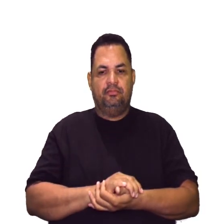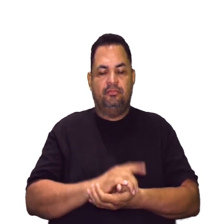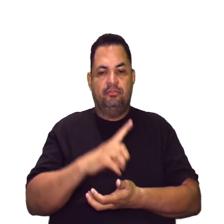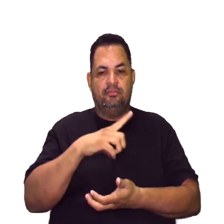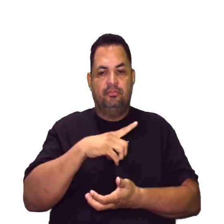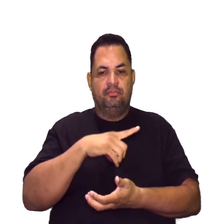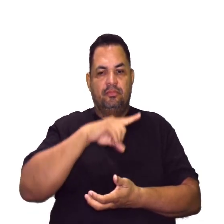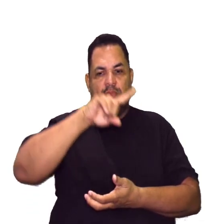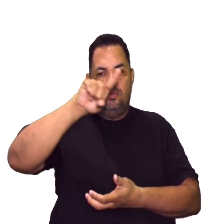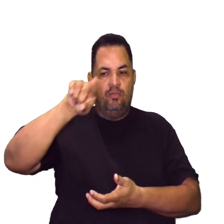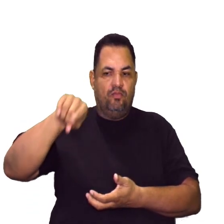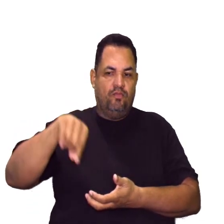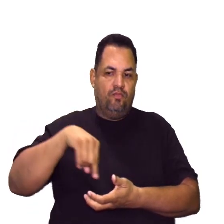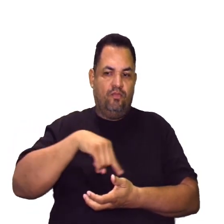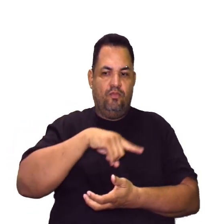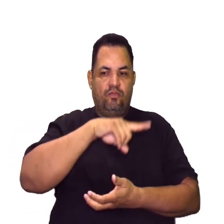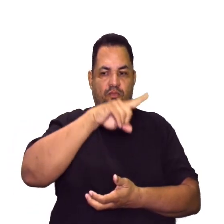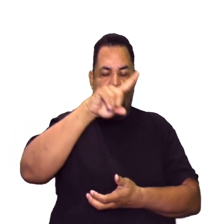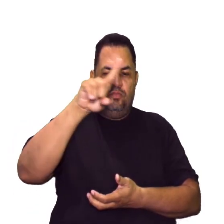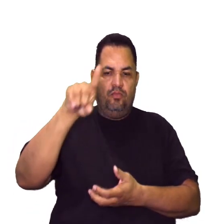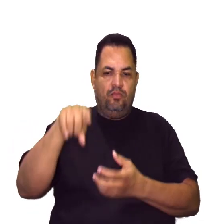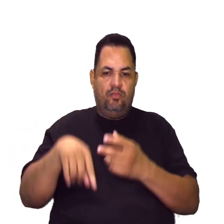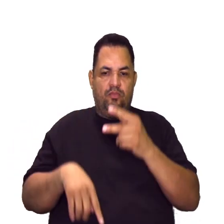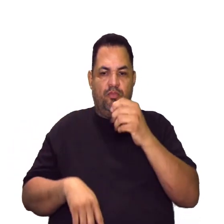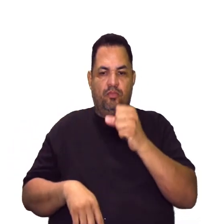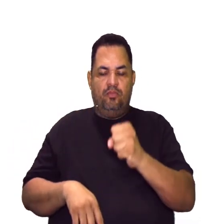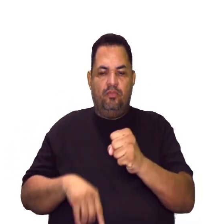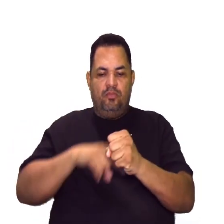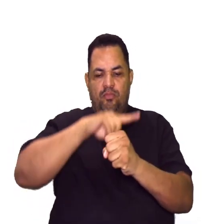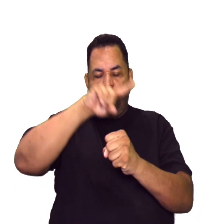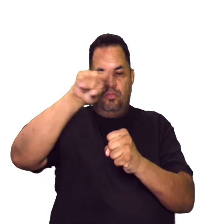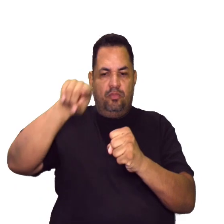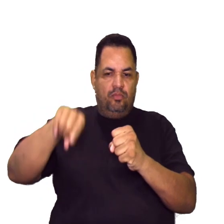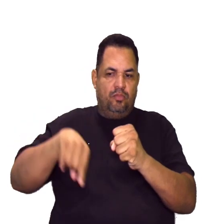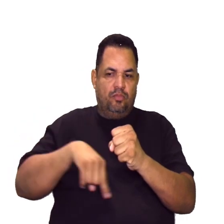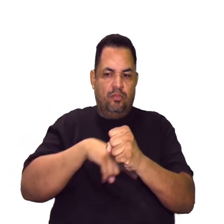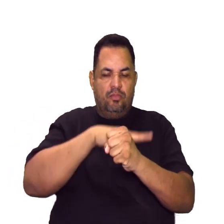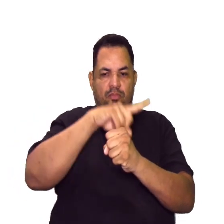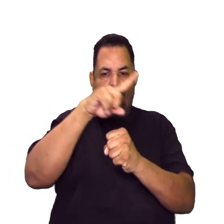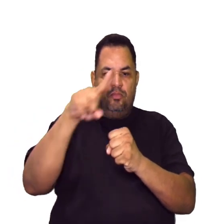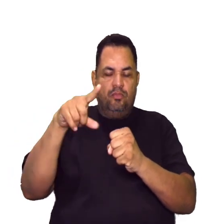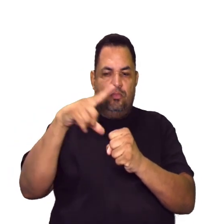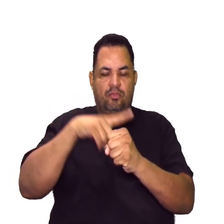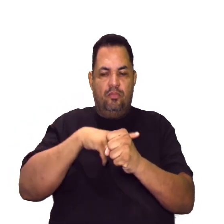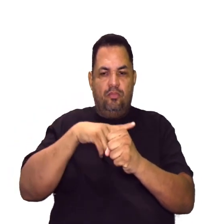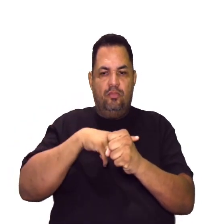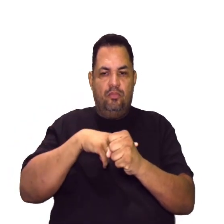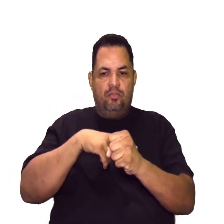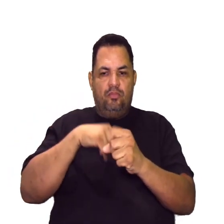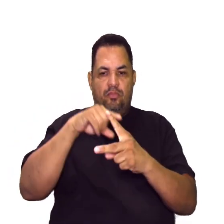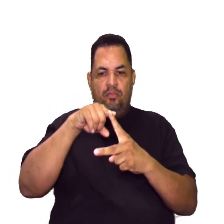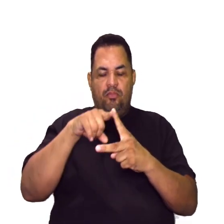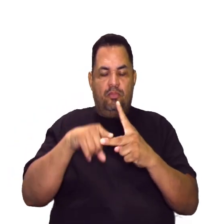estão circulando no bipasso ao redor do enxofre. Portanto, nós temos aí, ó,